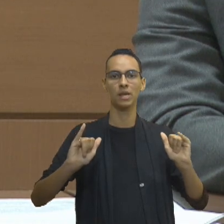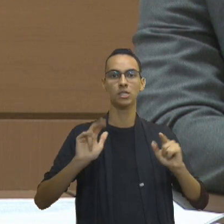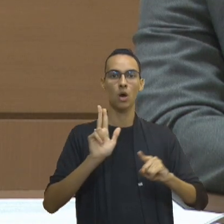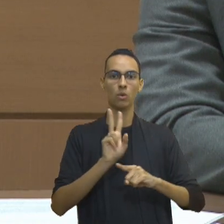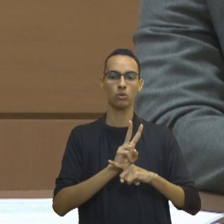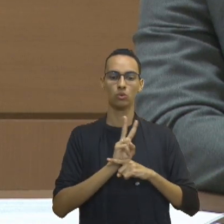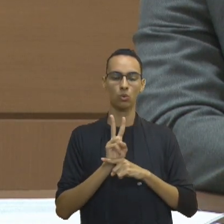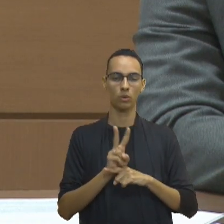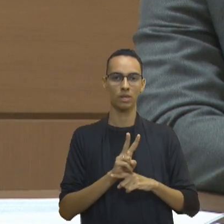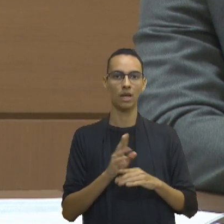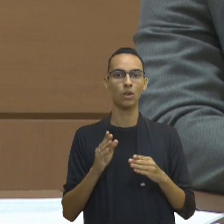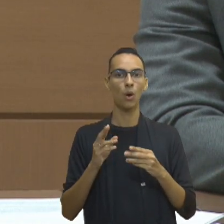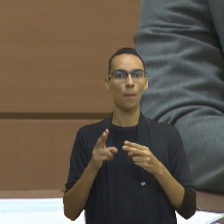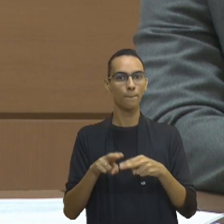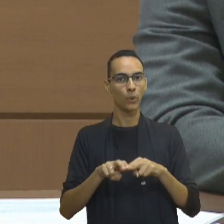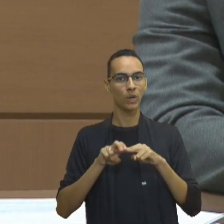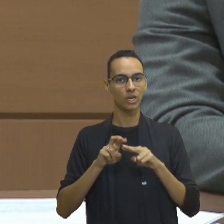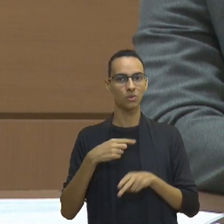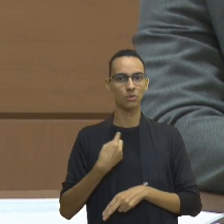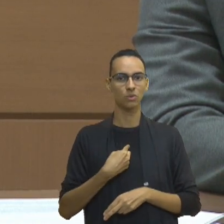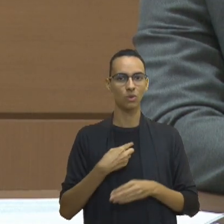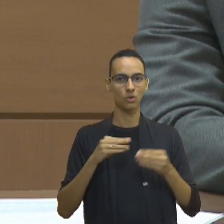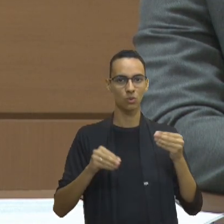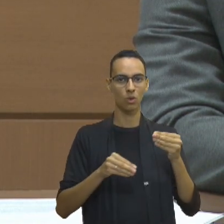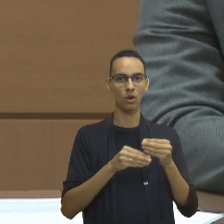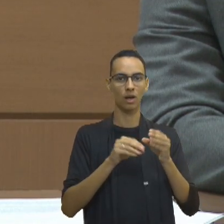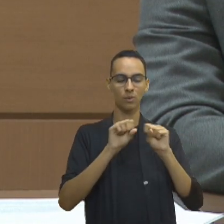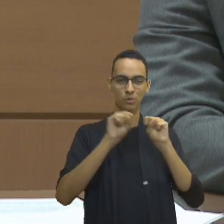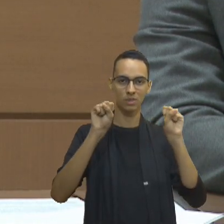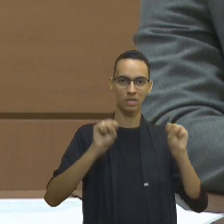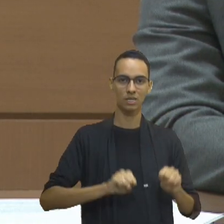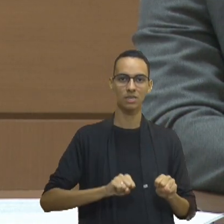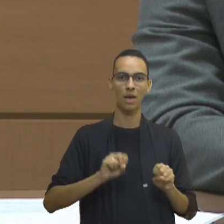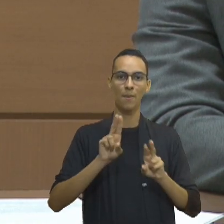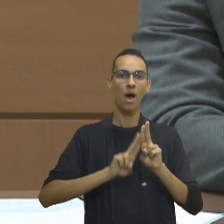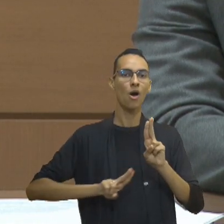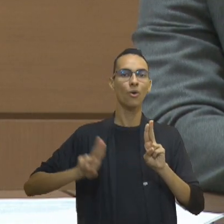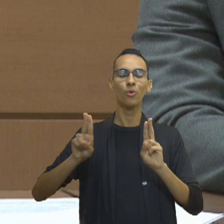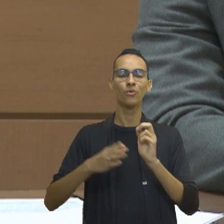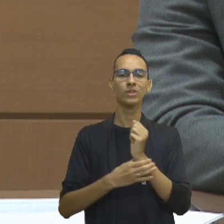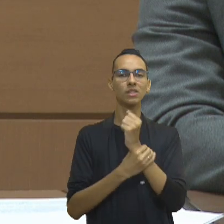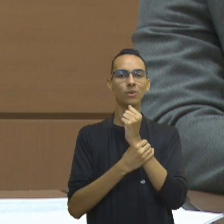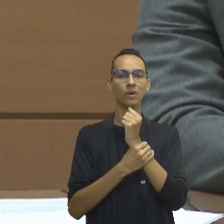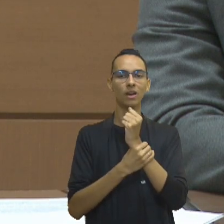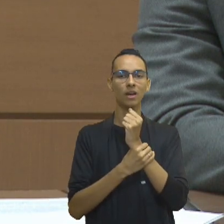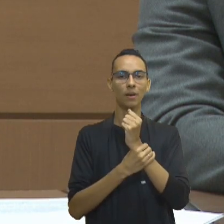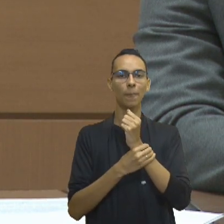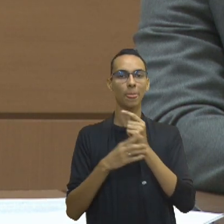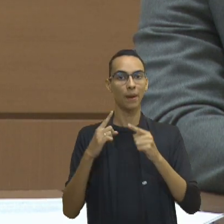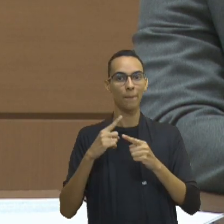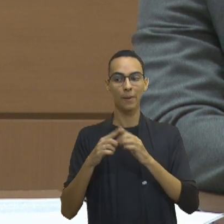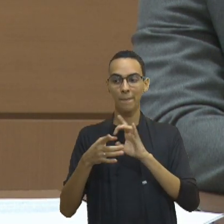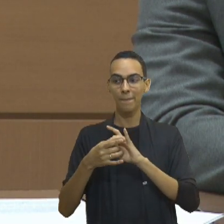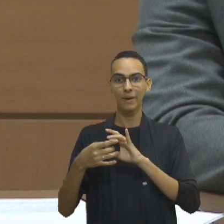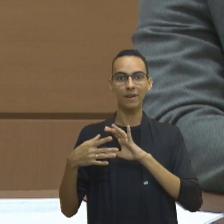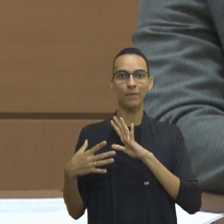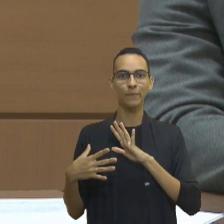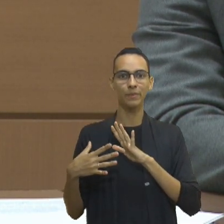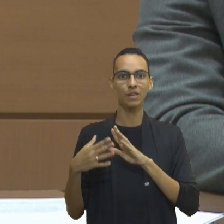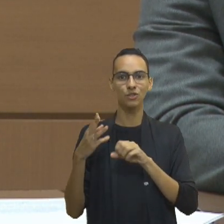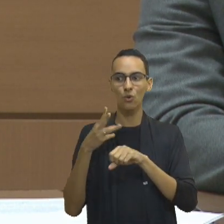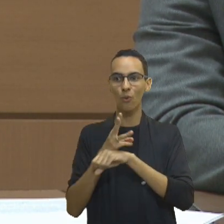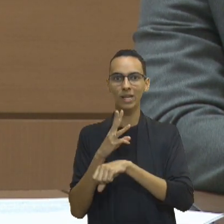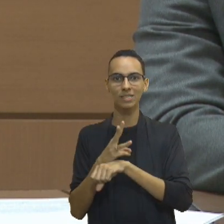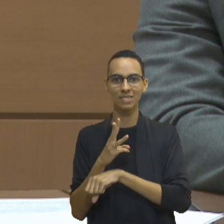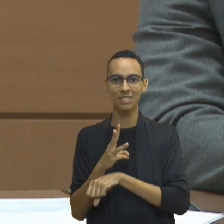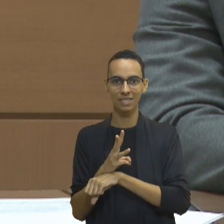reforçando o programa UFO Segura, que disponibiliza um canal direto de comunicação via WhatsApp com a equipe de